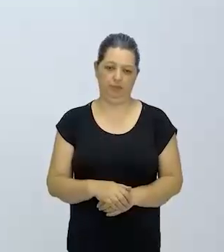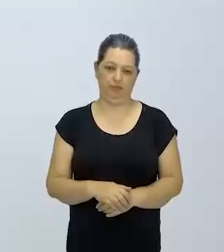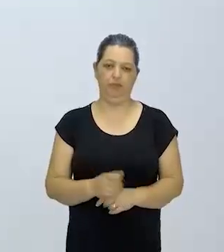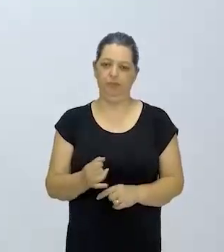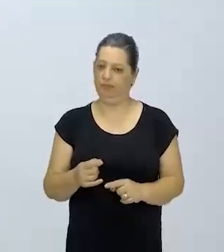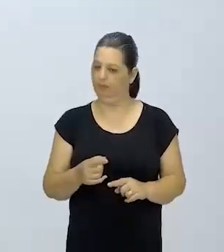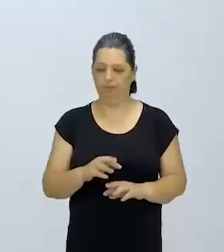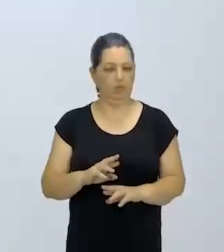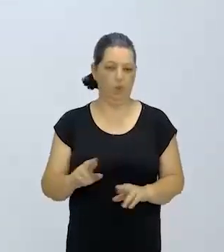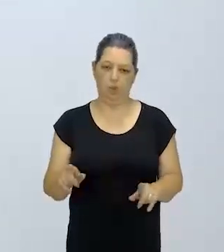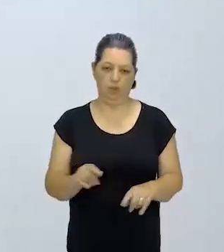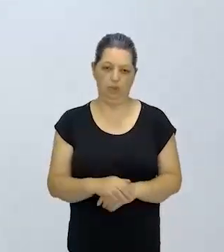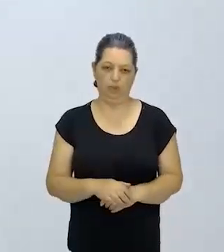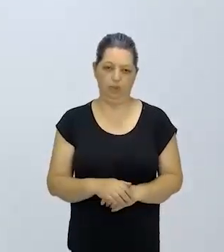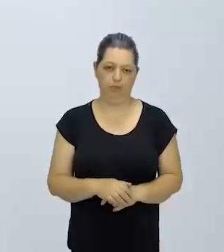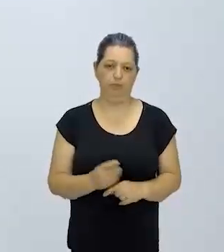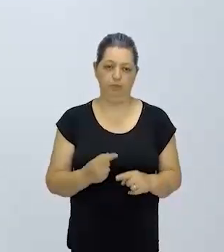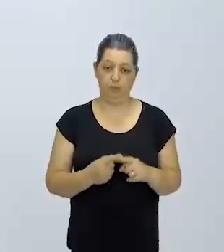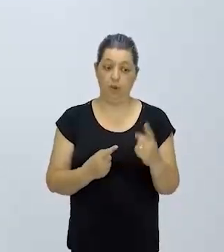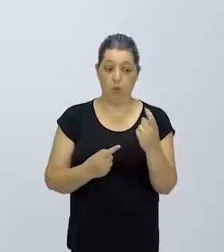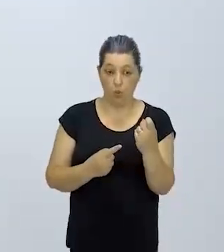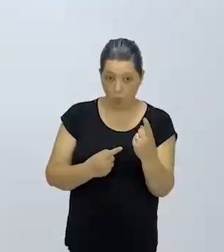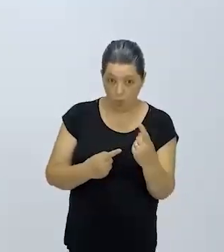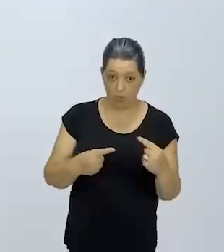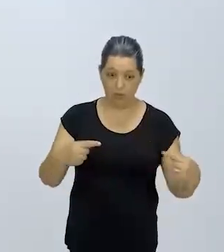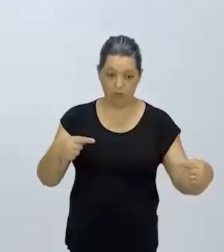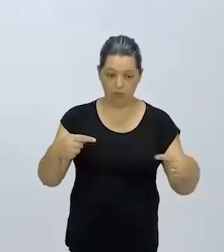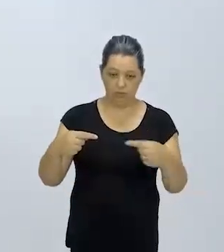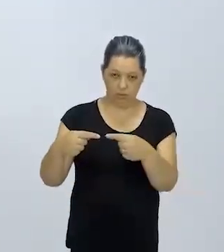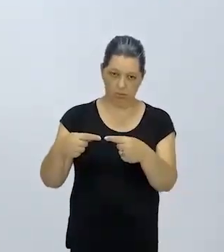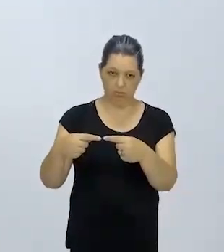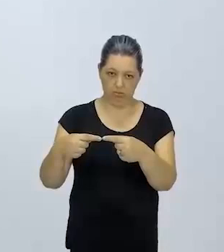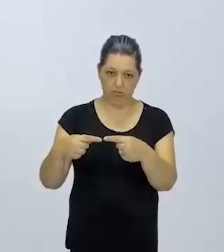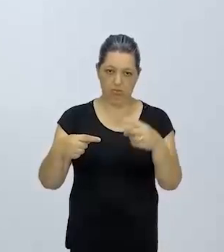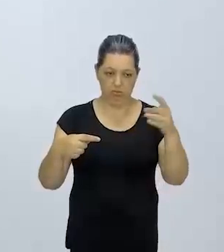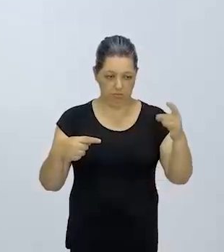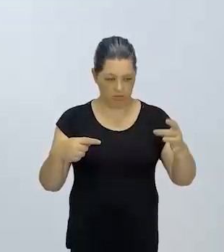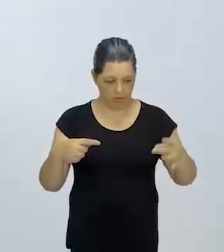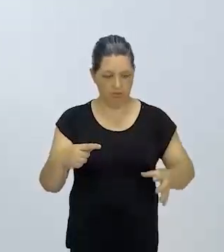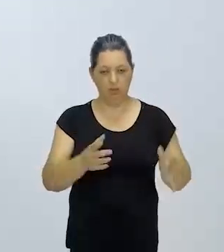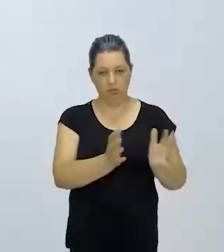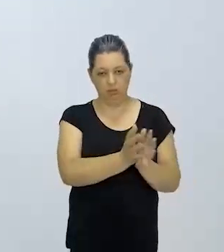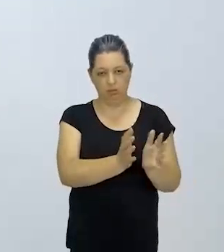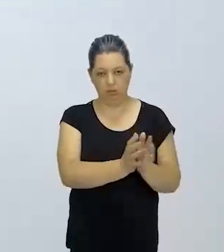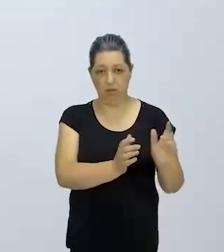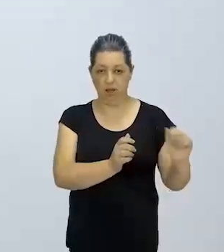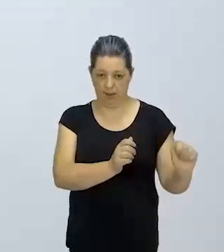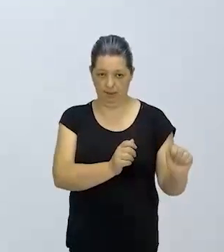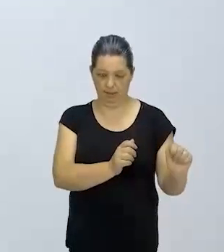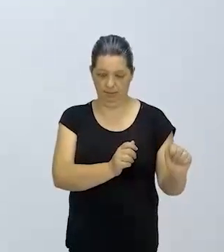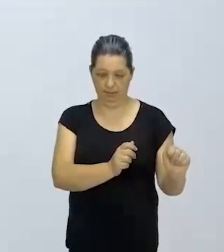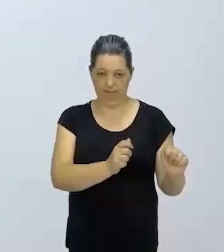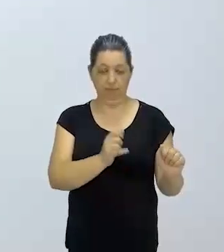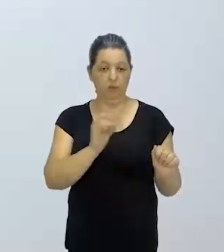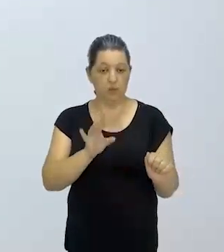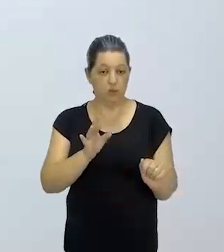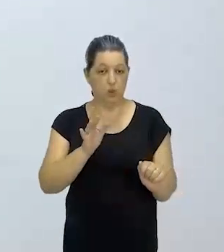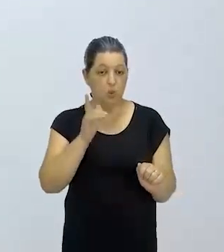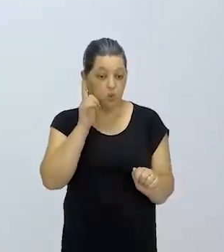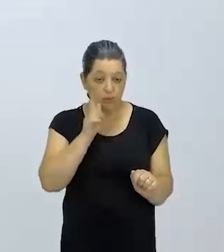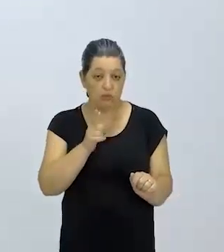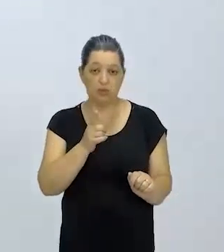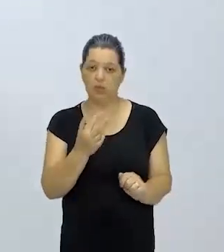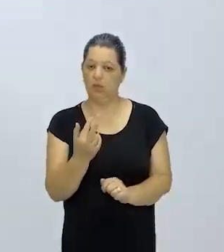saindo, não é função. Uma única setinha saindo de cada elemento do primeiro conjunto. Ou seja, a gente só consegue encontrar uma